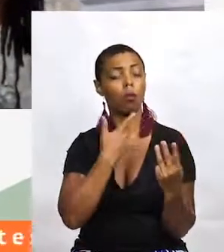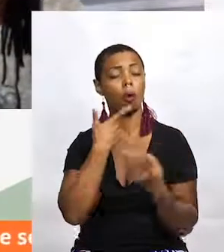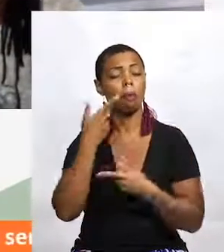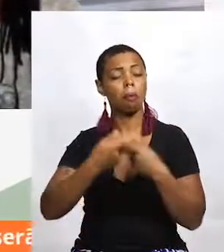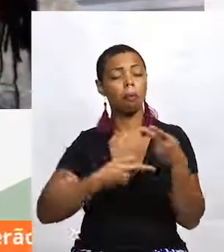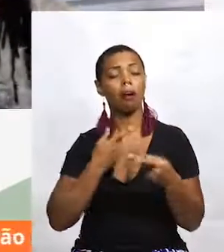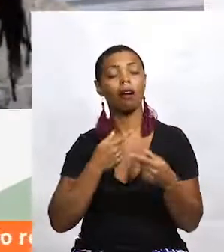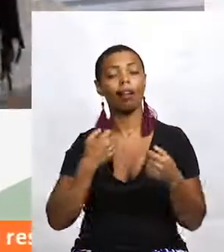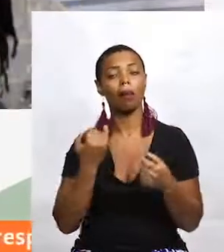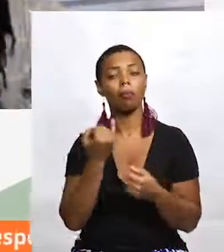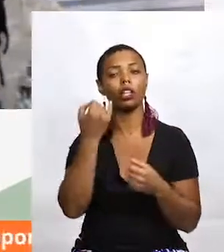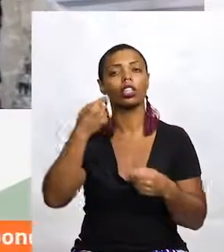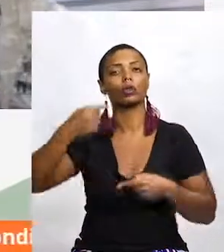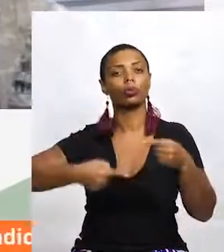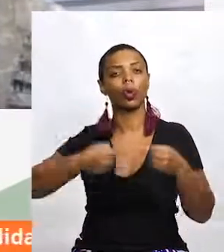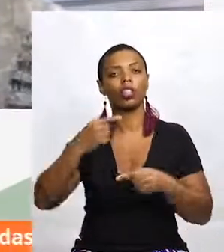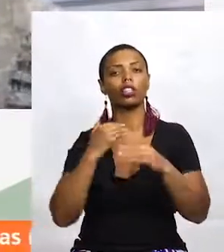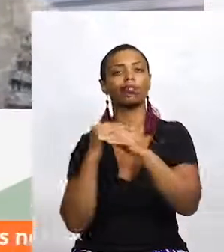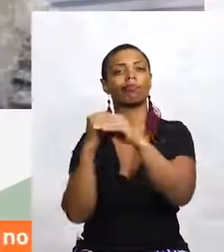equidade.